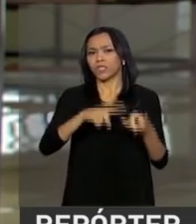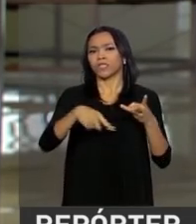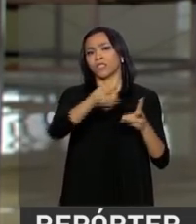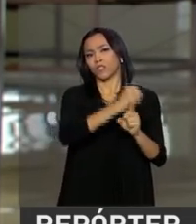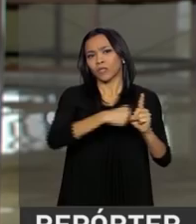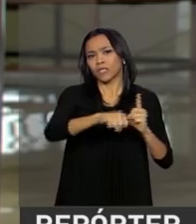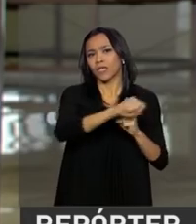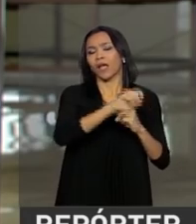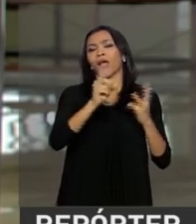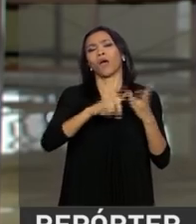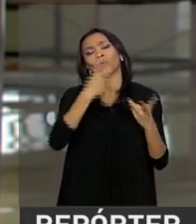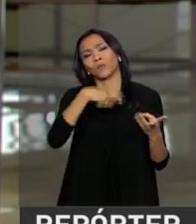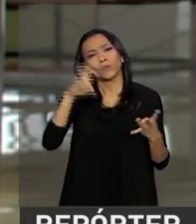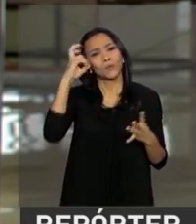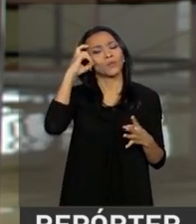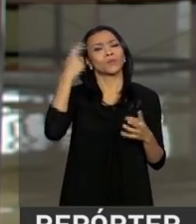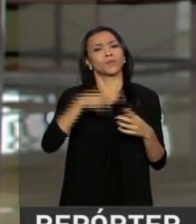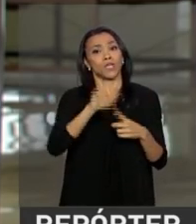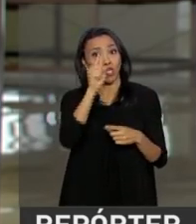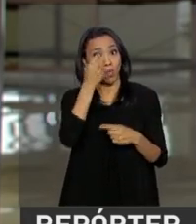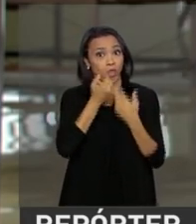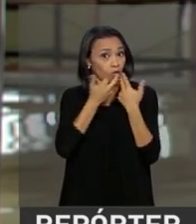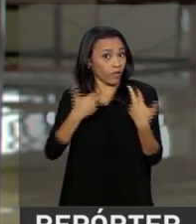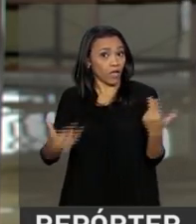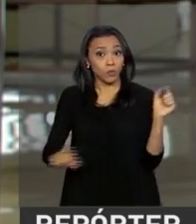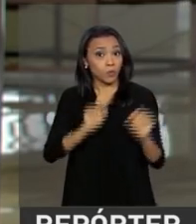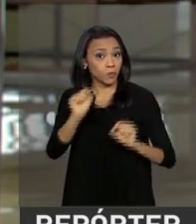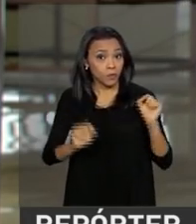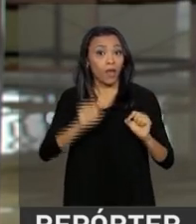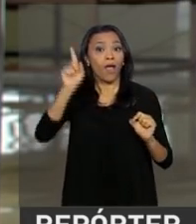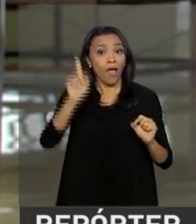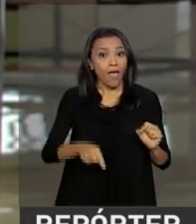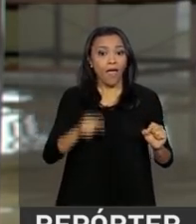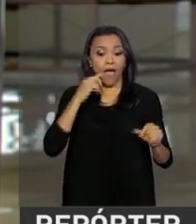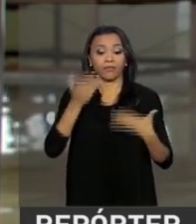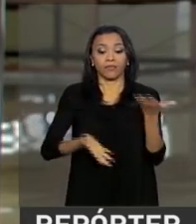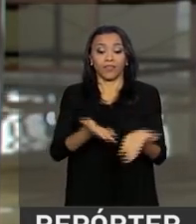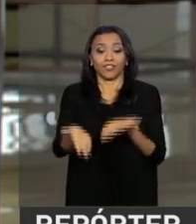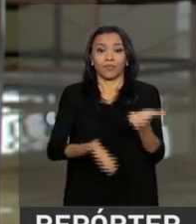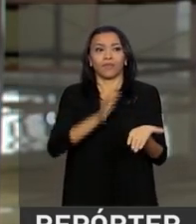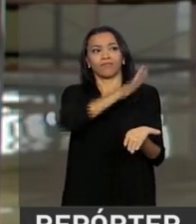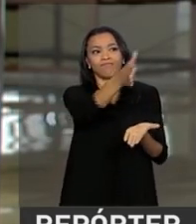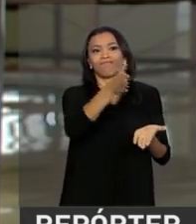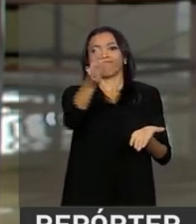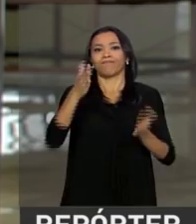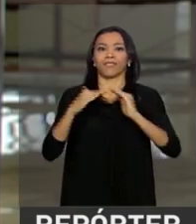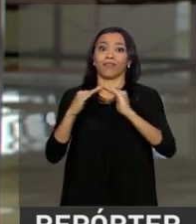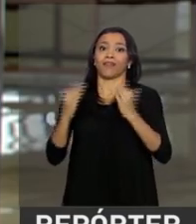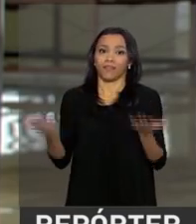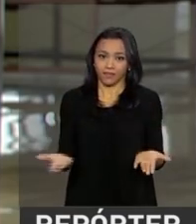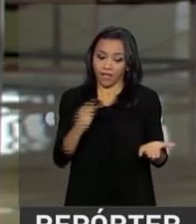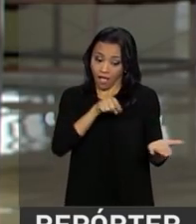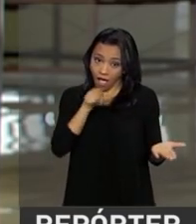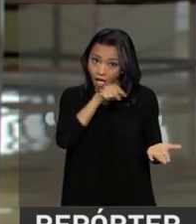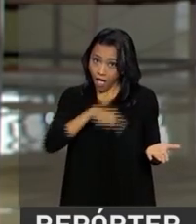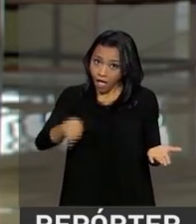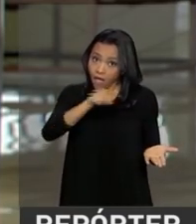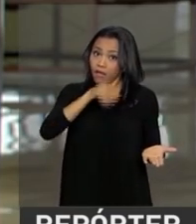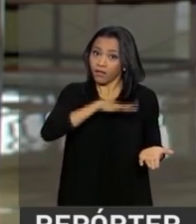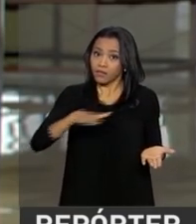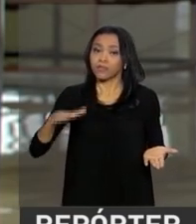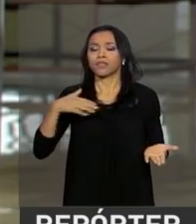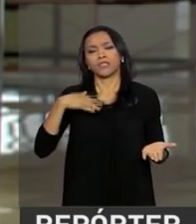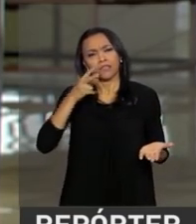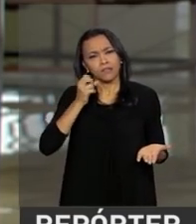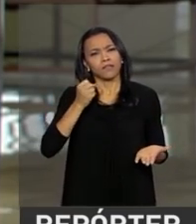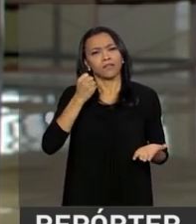assistência social, cultura, e uma das grandes novidades aí é a questão do atendimento domiciliar a essas crianças, com visitas